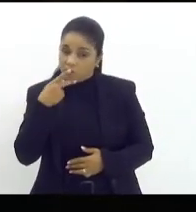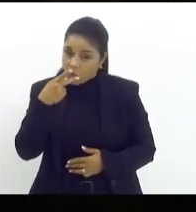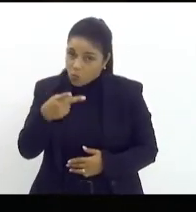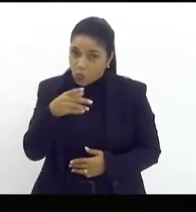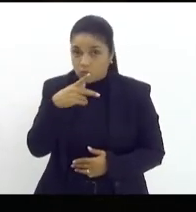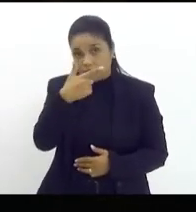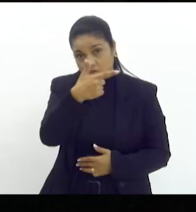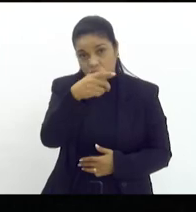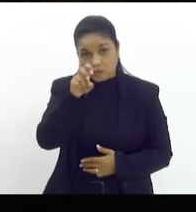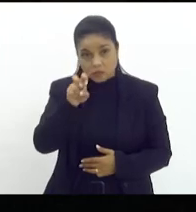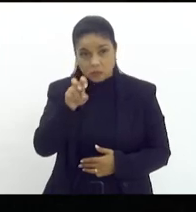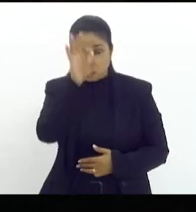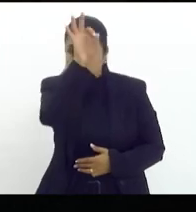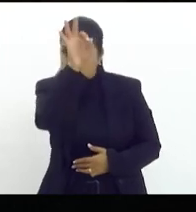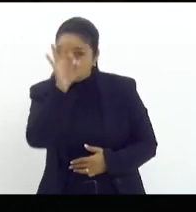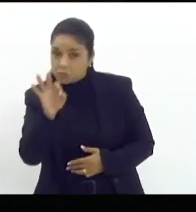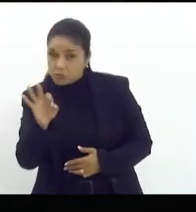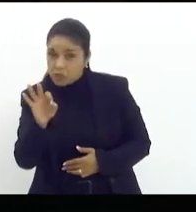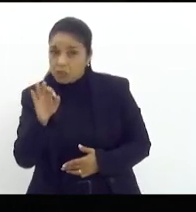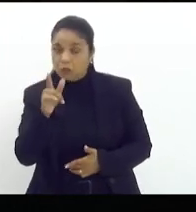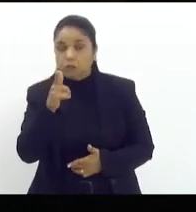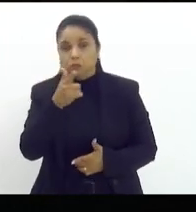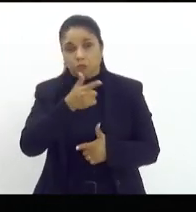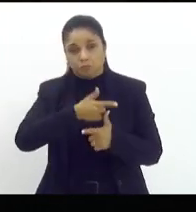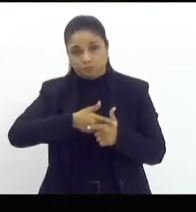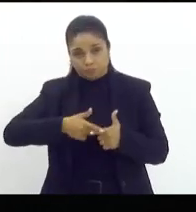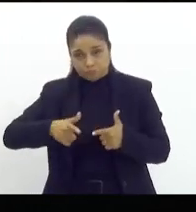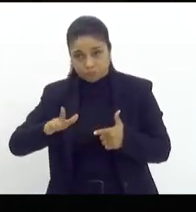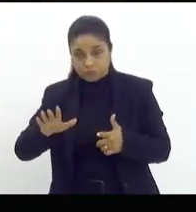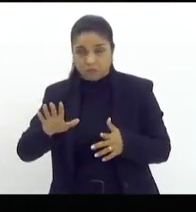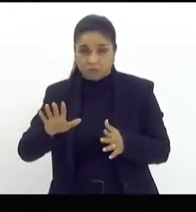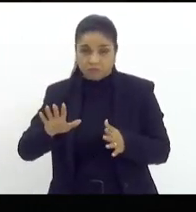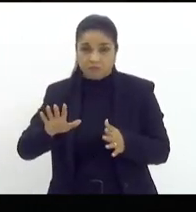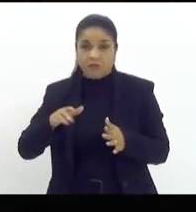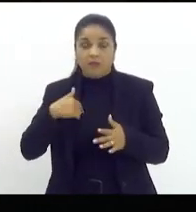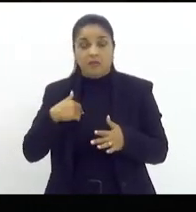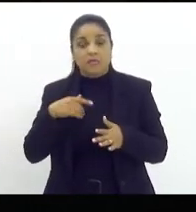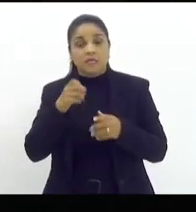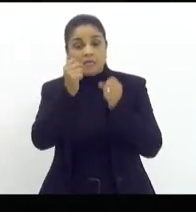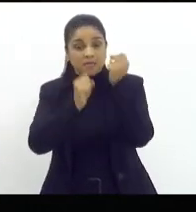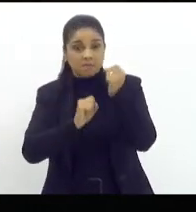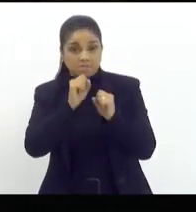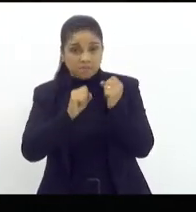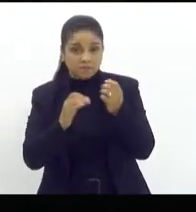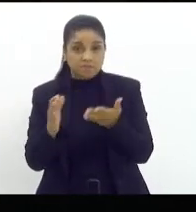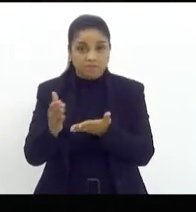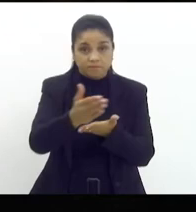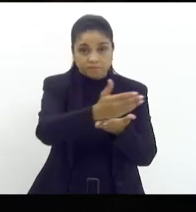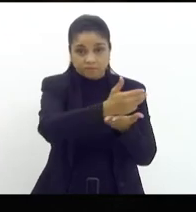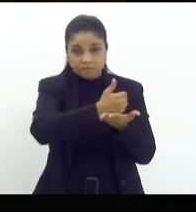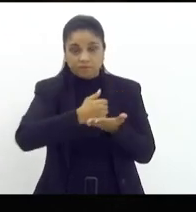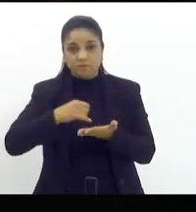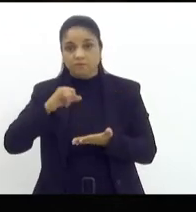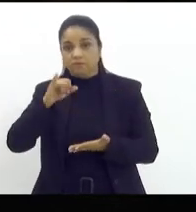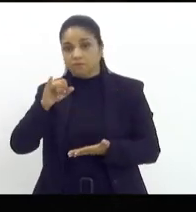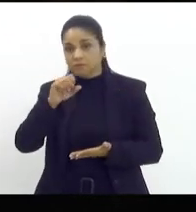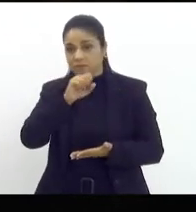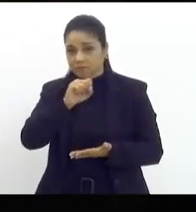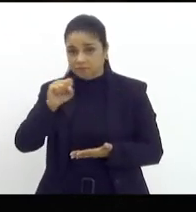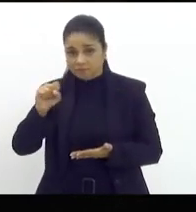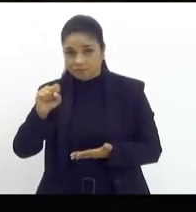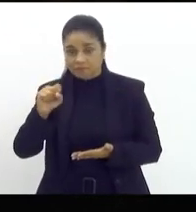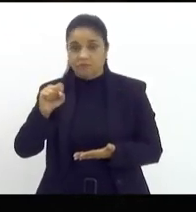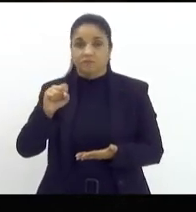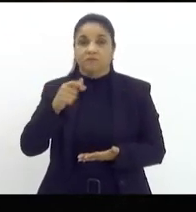Imagine se empresas que recolhem SS pagam 5% de alíquota que alíquota máxima